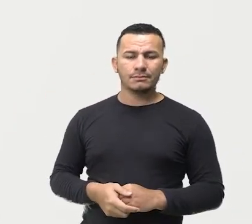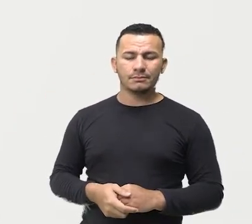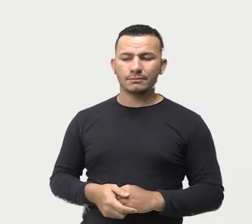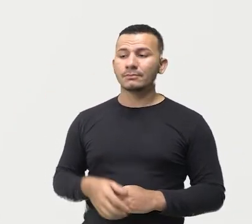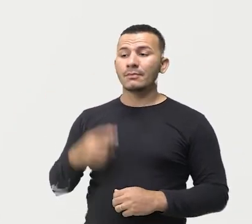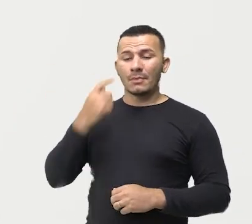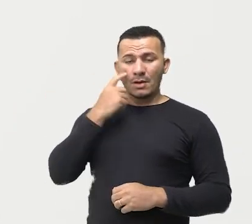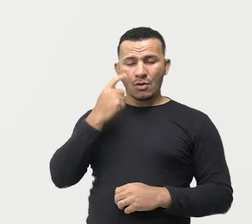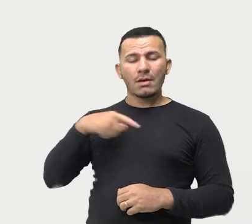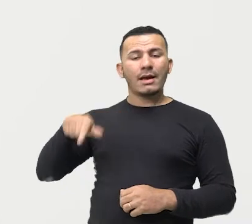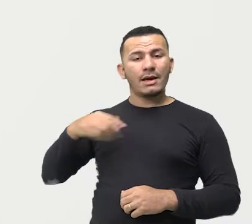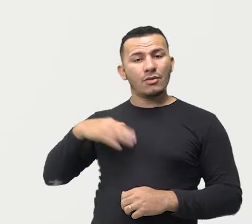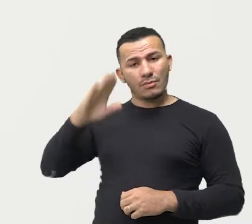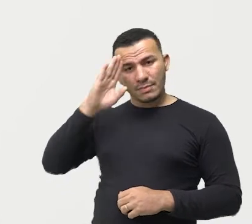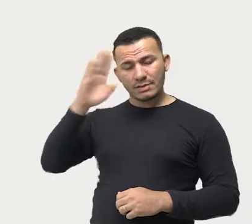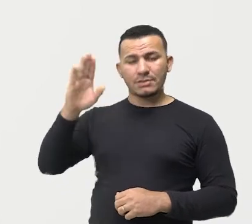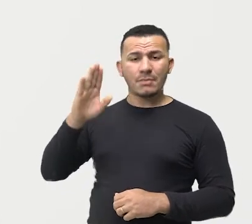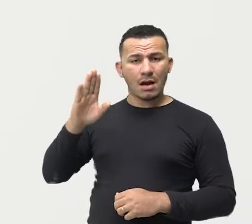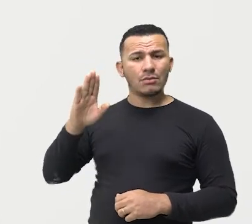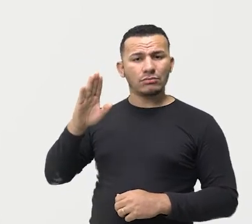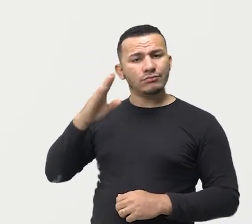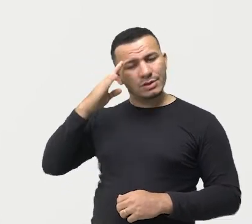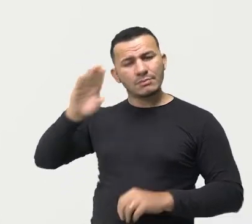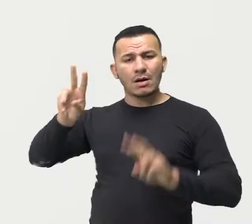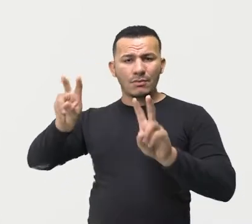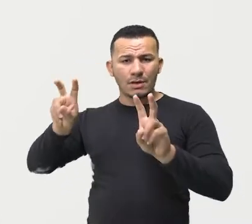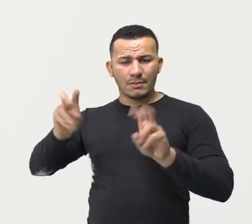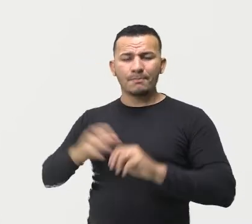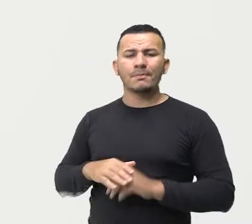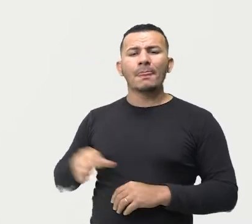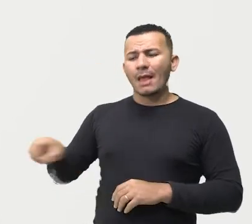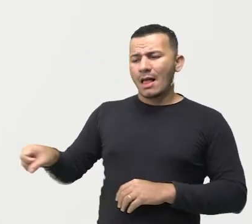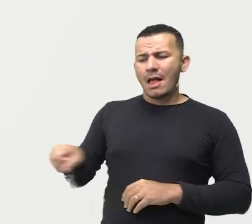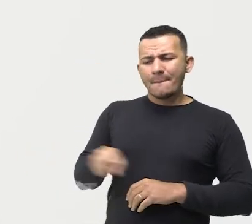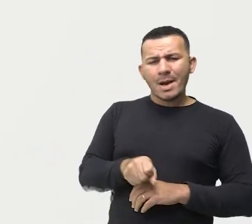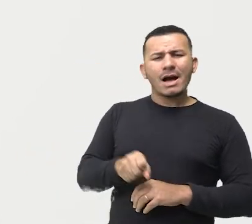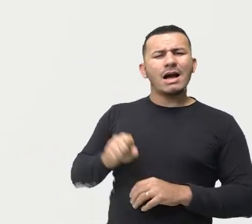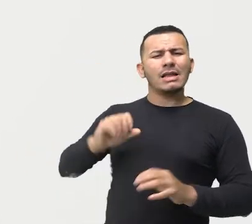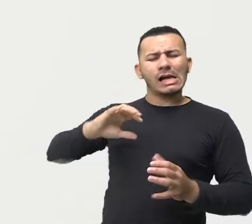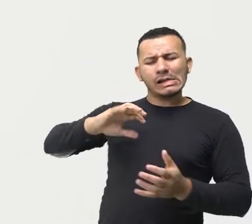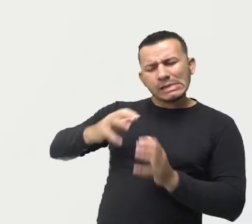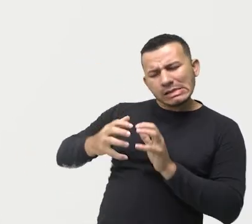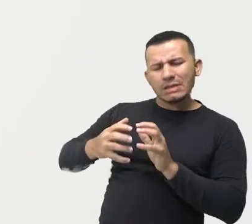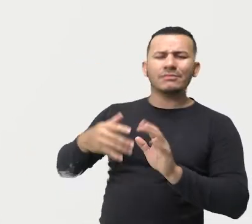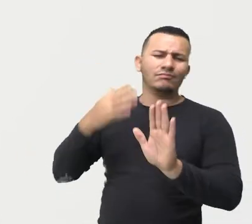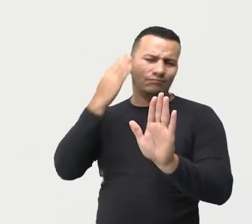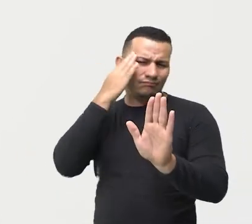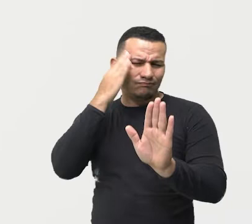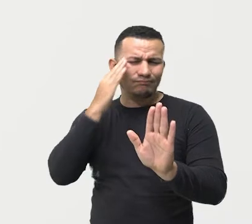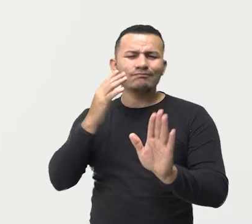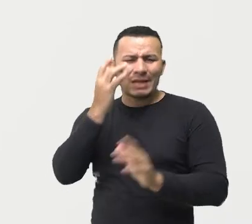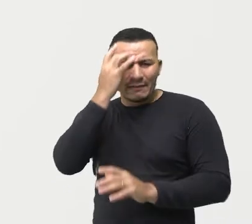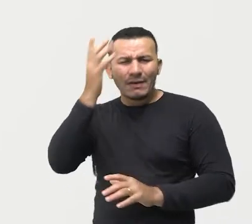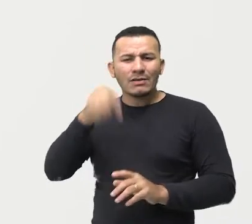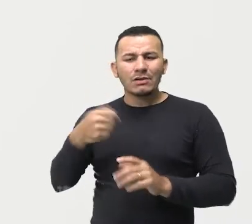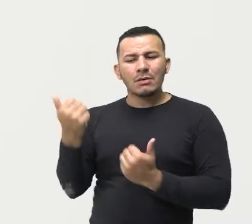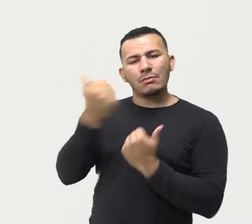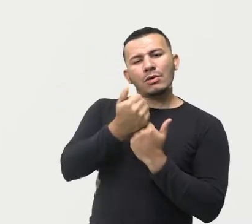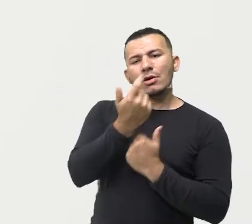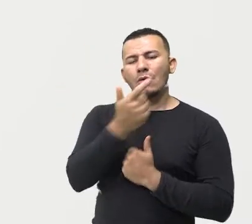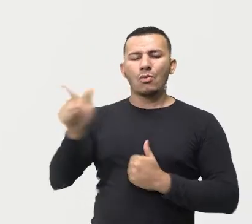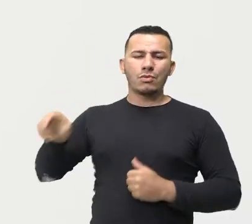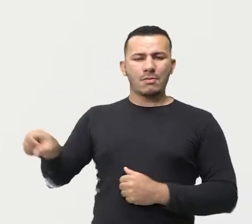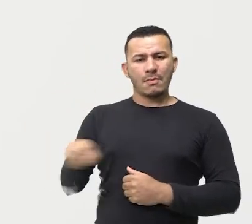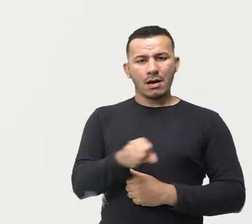observe que esse é o principal objeto o fato da mala tecido danificado eles até dizer isso é fácil de resolver